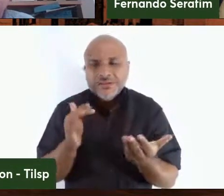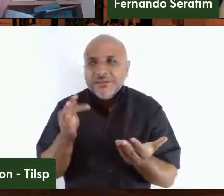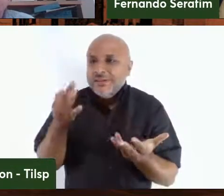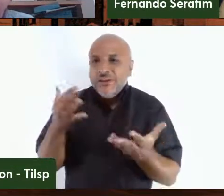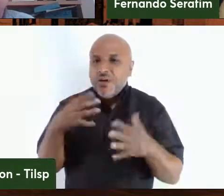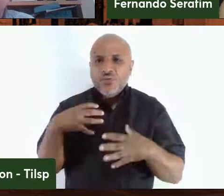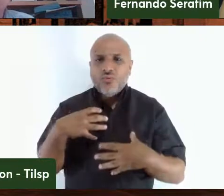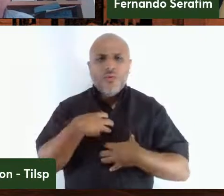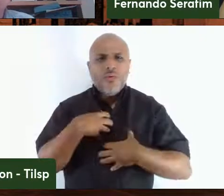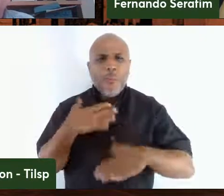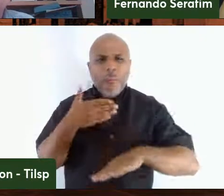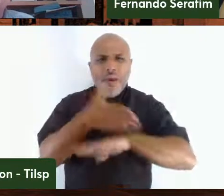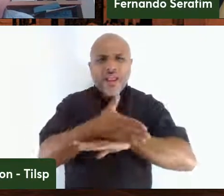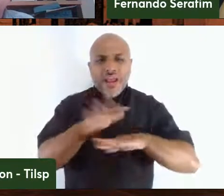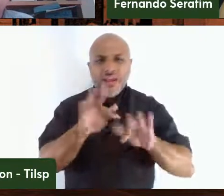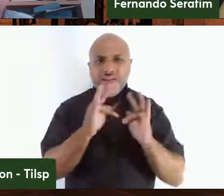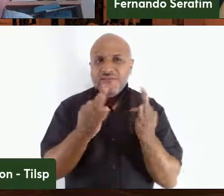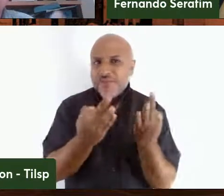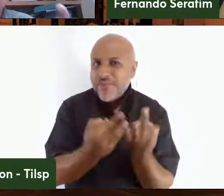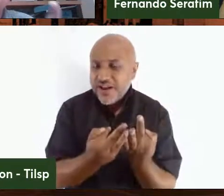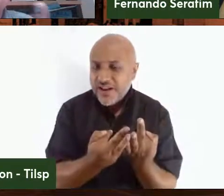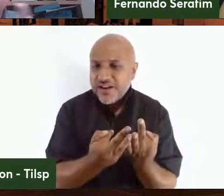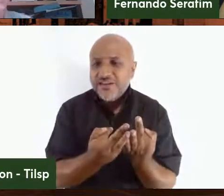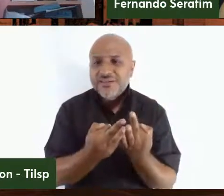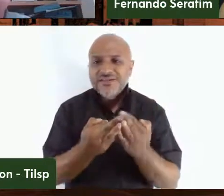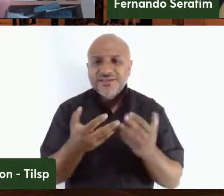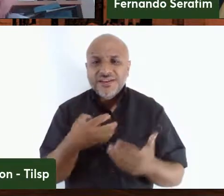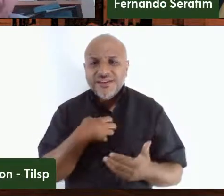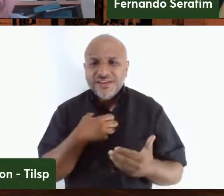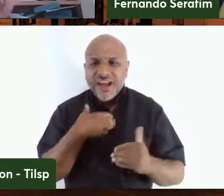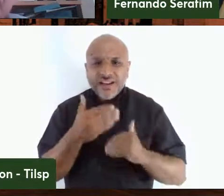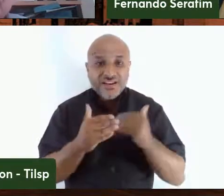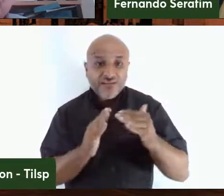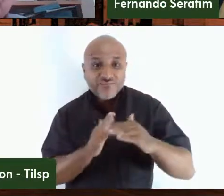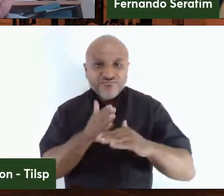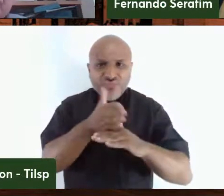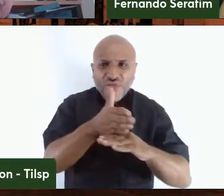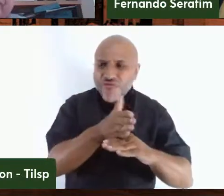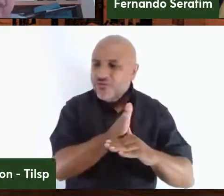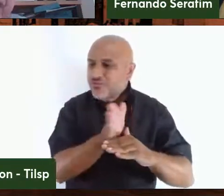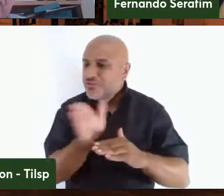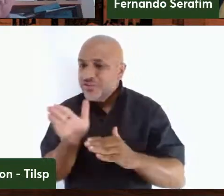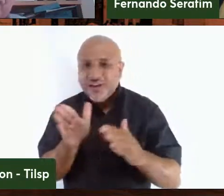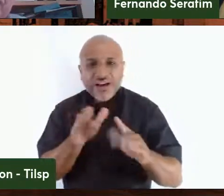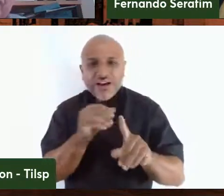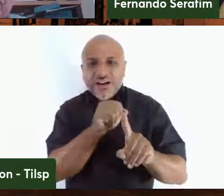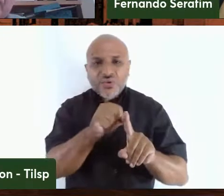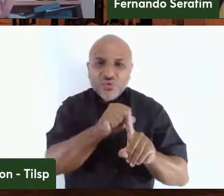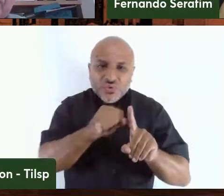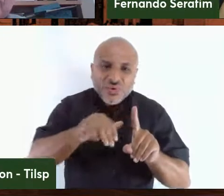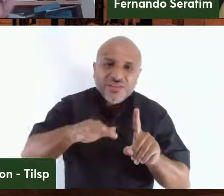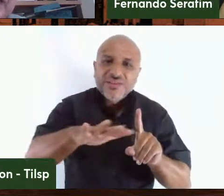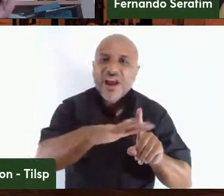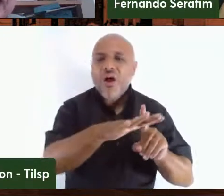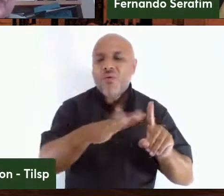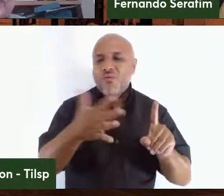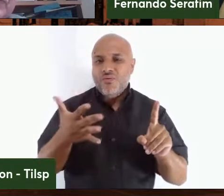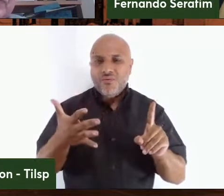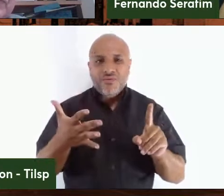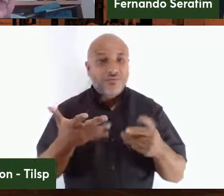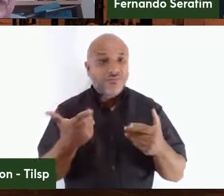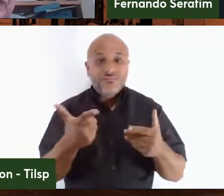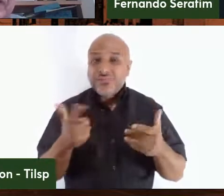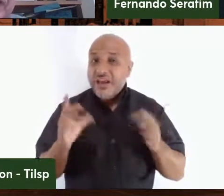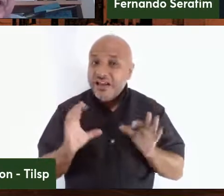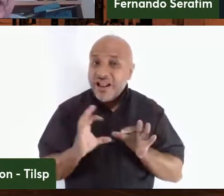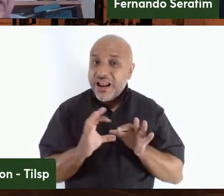pertencente à família, porque ele não pertence, ele está nessa fronteira social, né? Não tem laços,